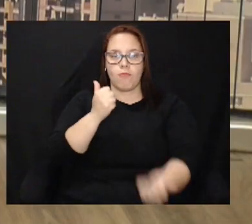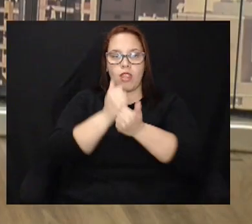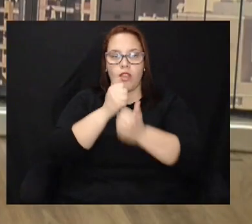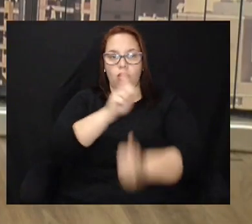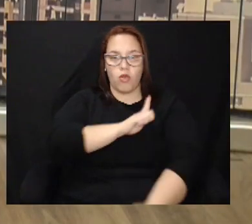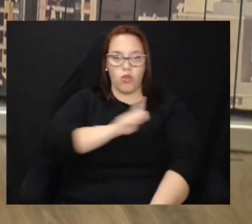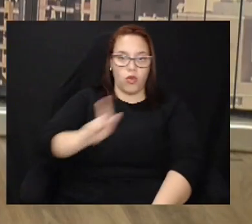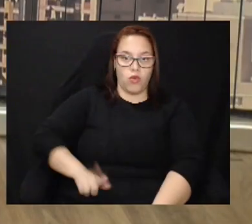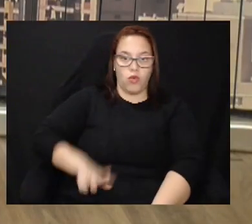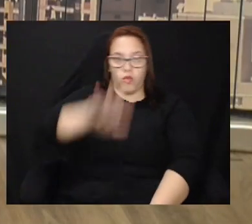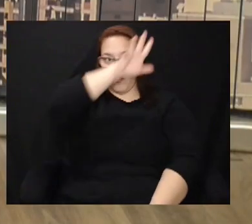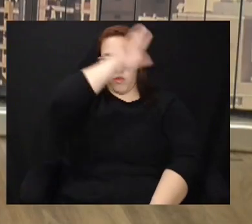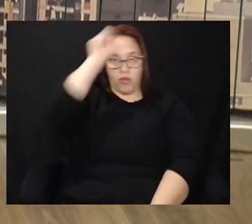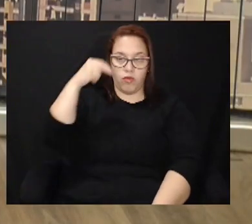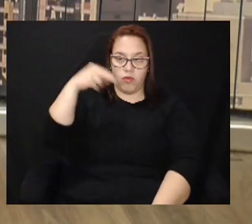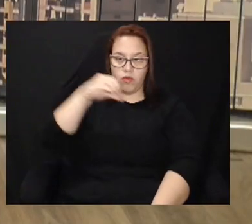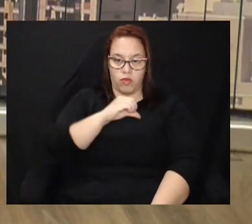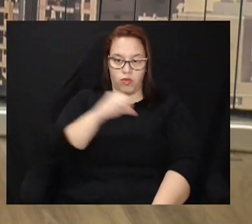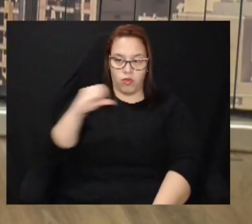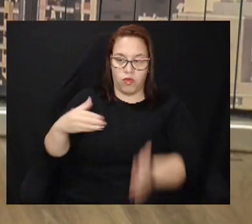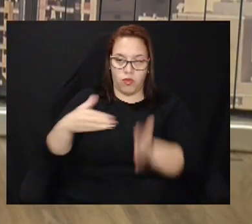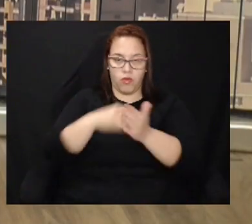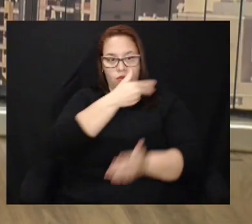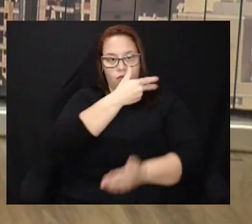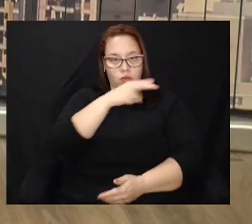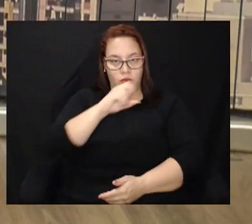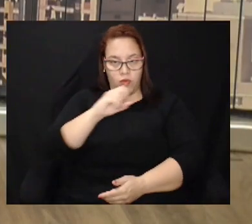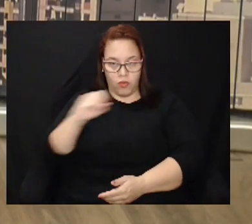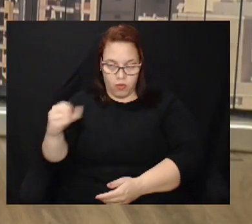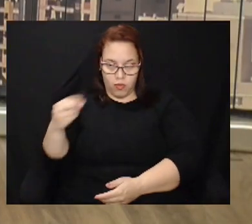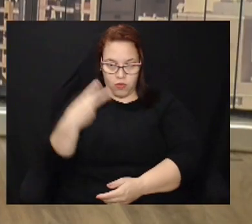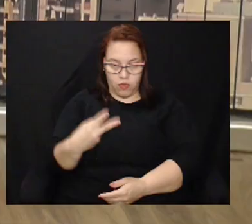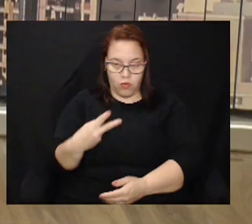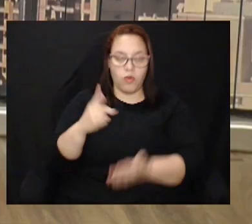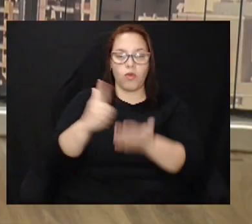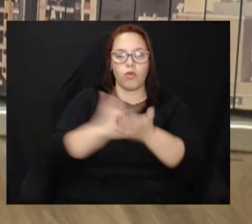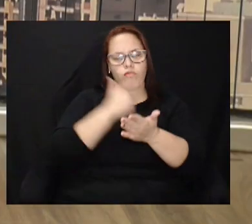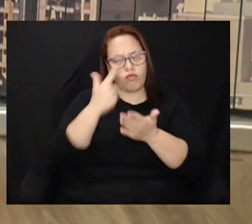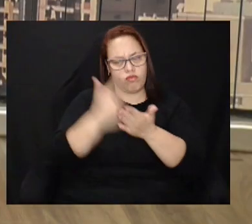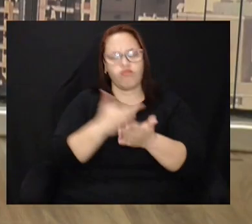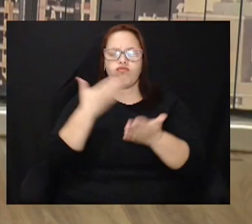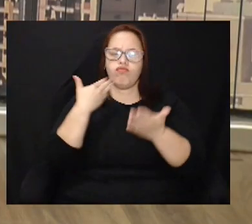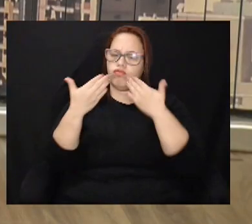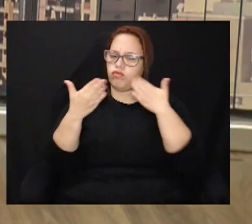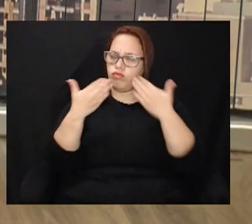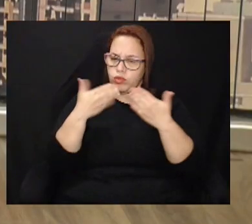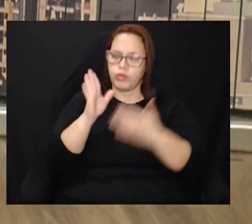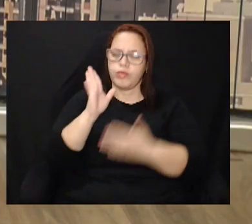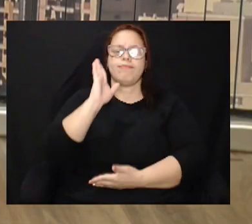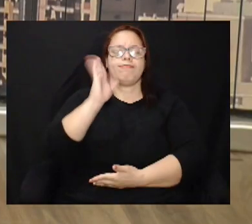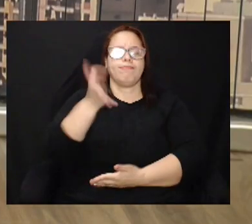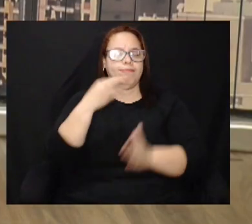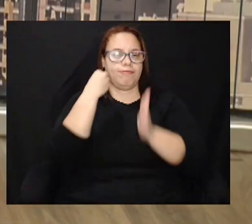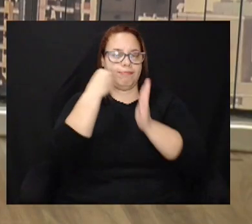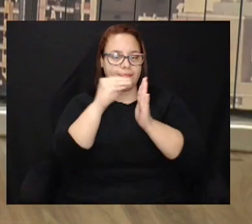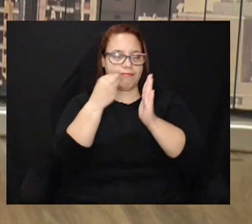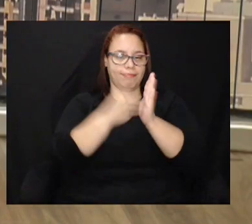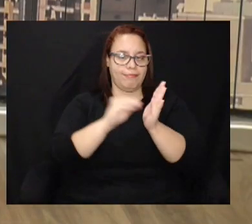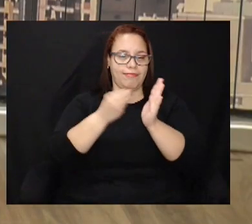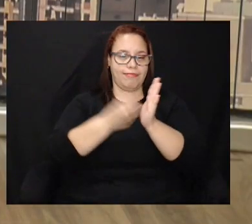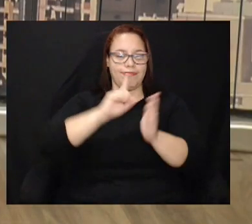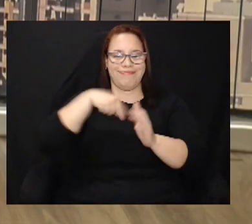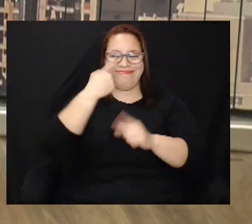entre 99 e 2002. E além desse livro que nós vamos tratar hoje, ele já publicou outras obras